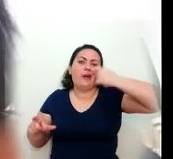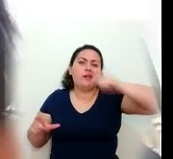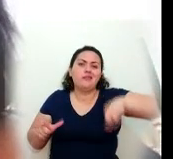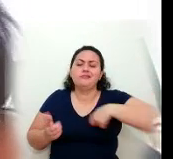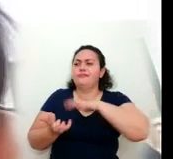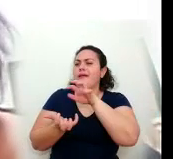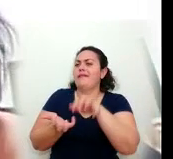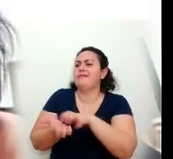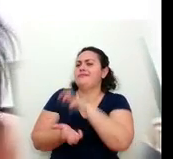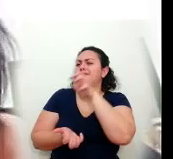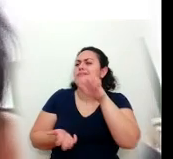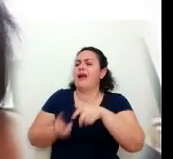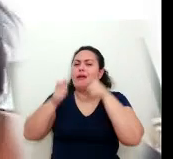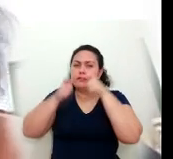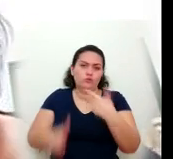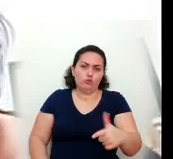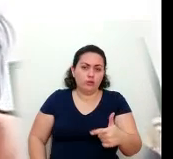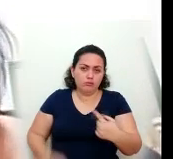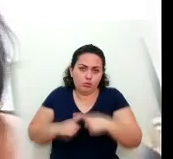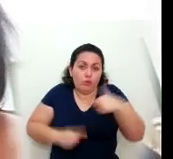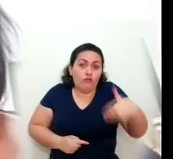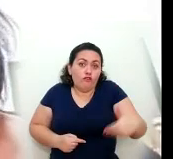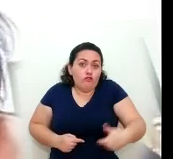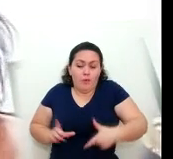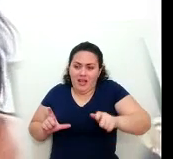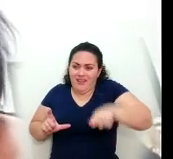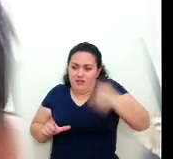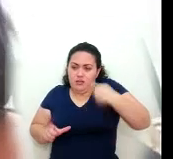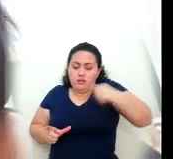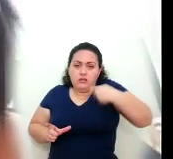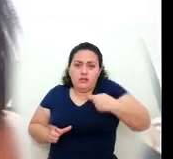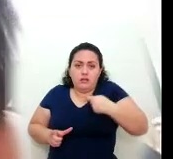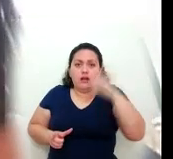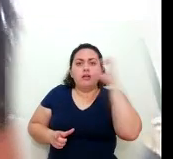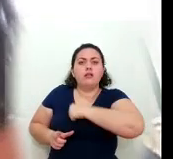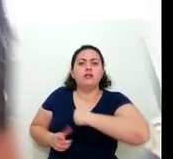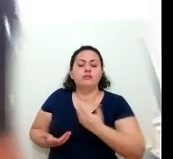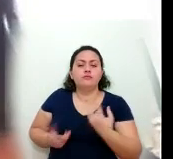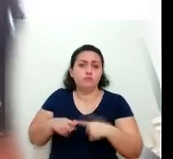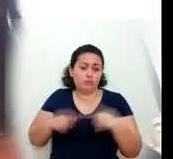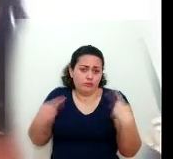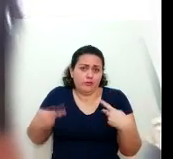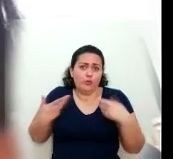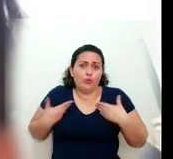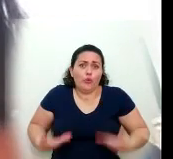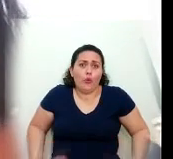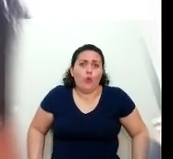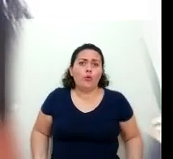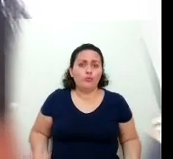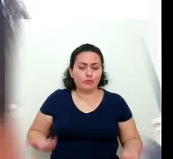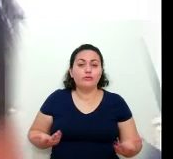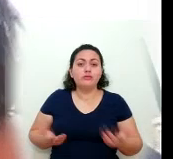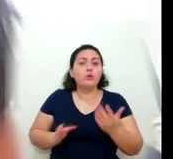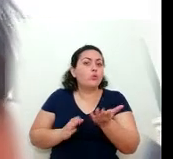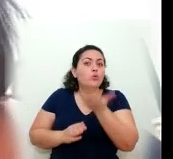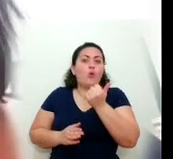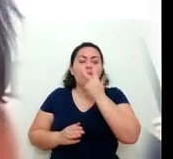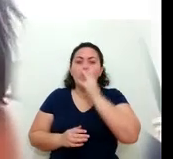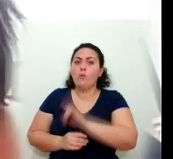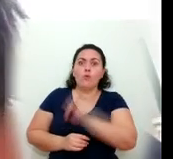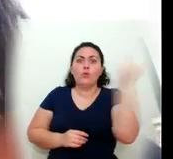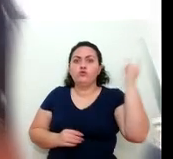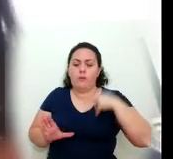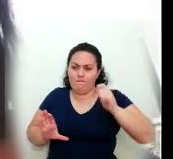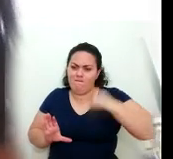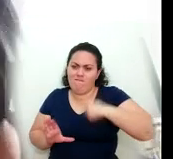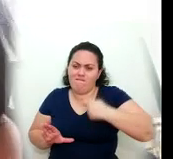comer com calma, mastigando bem, com atenção plena. Porque a fome, ela é uma reação absolutamente instintiva. Então a gente come